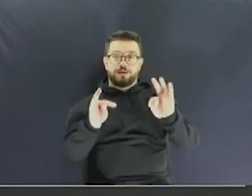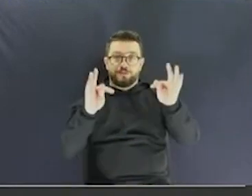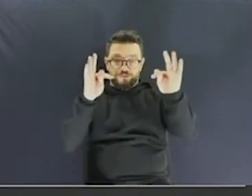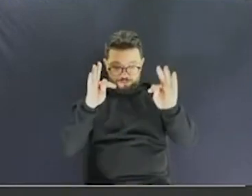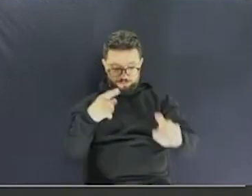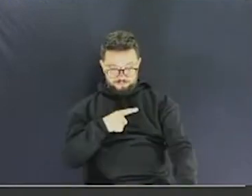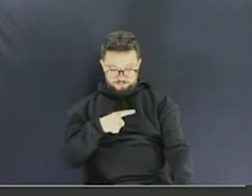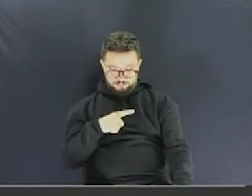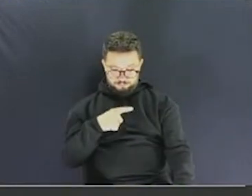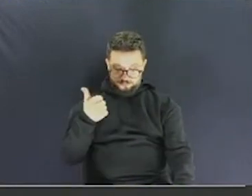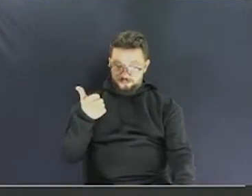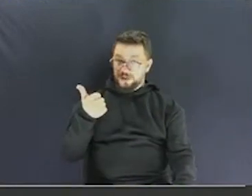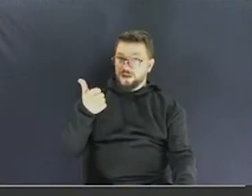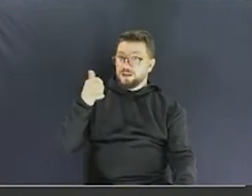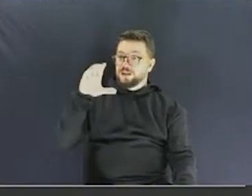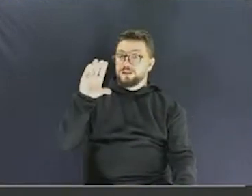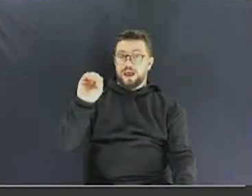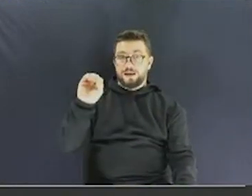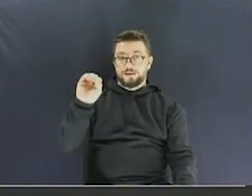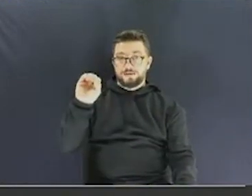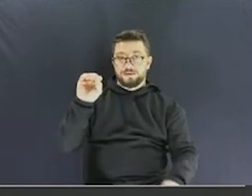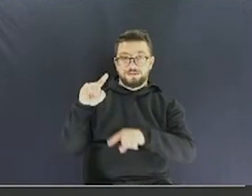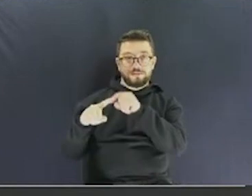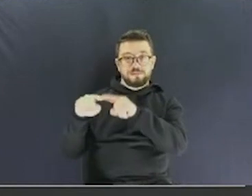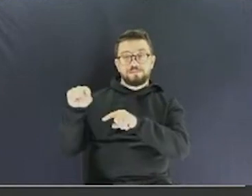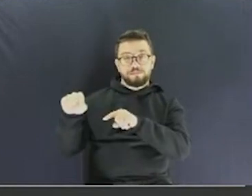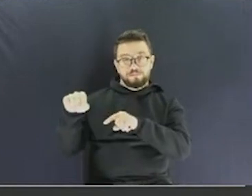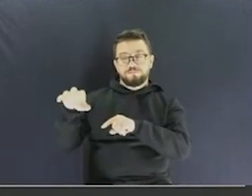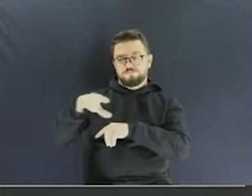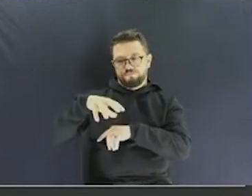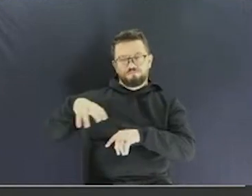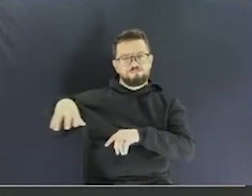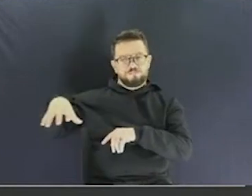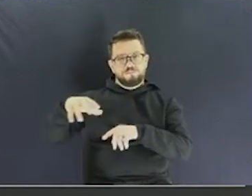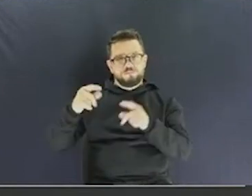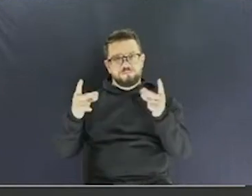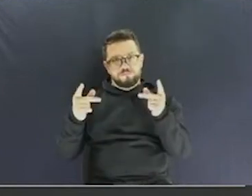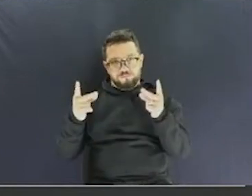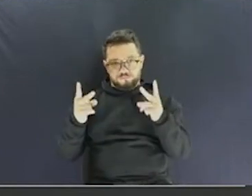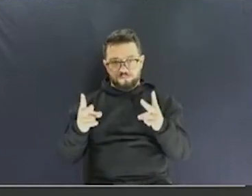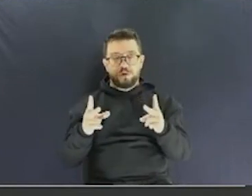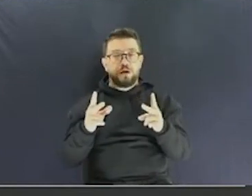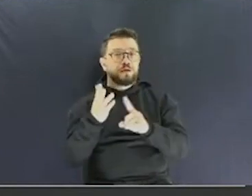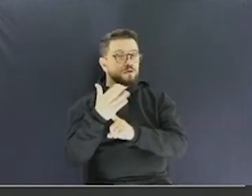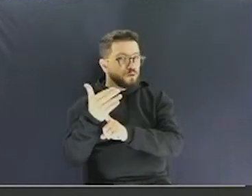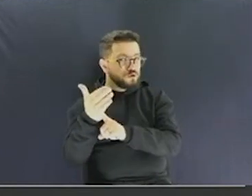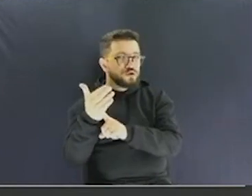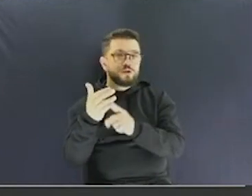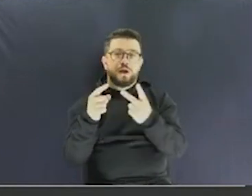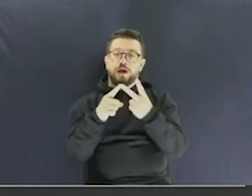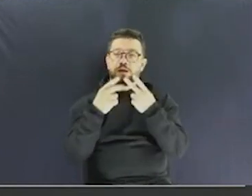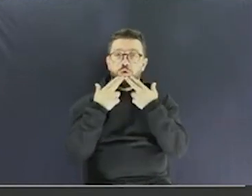10 produtos sendo relacionados, não só tecnologia, mas inovação também,